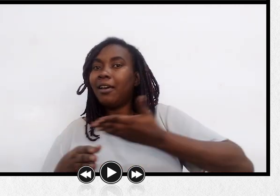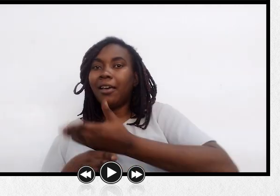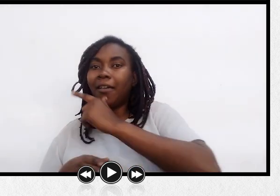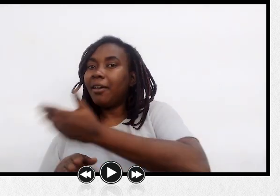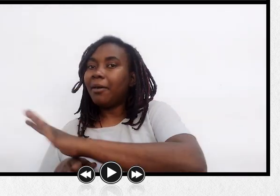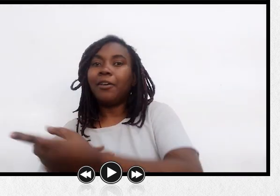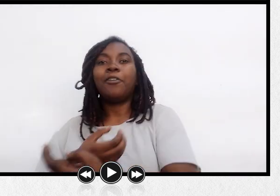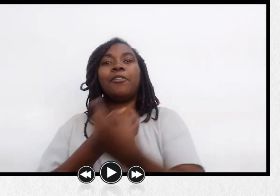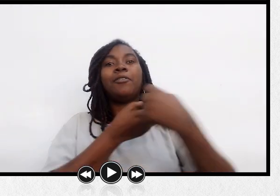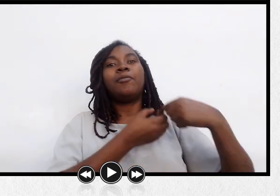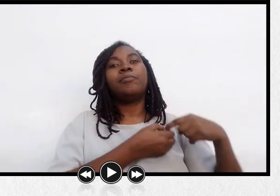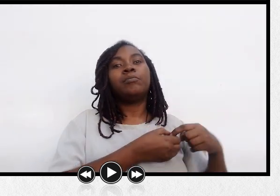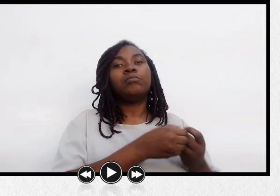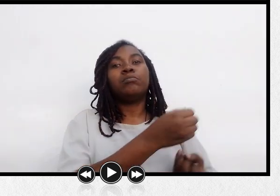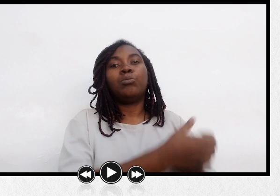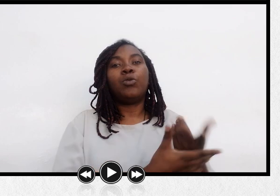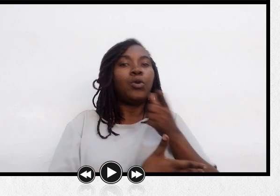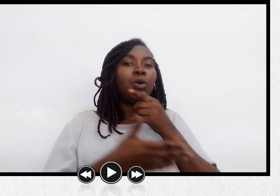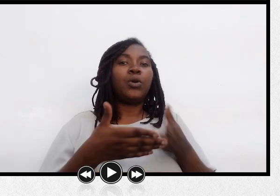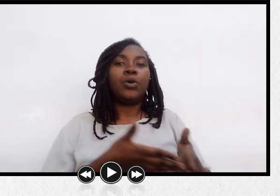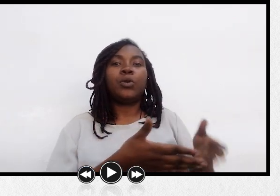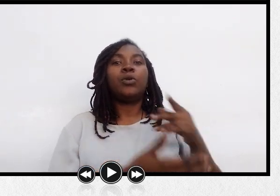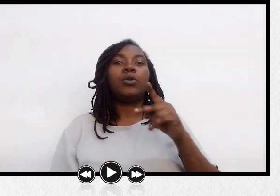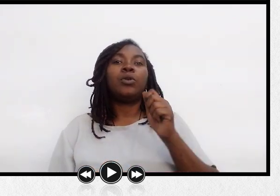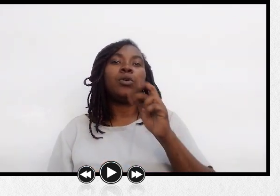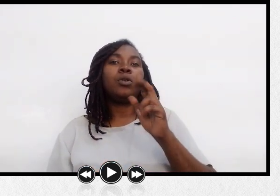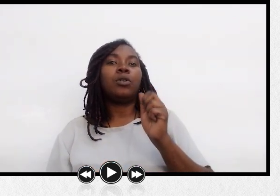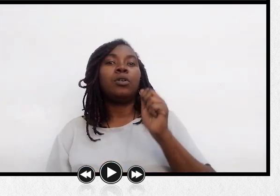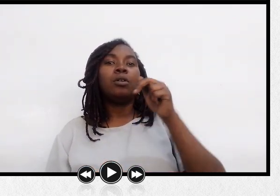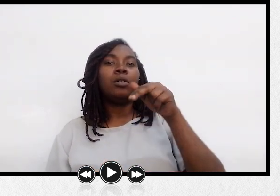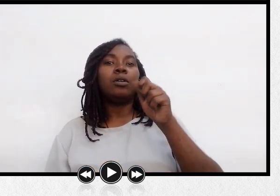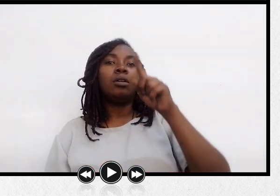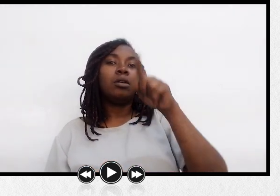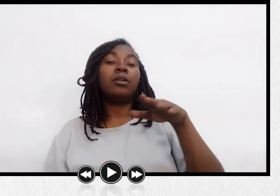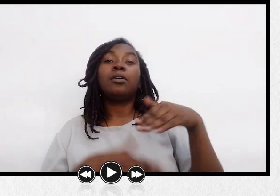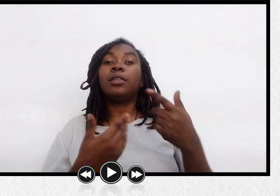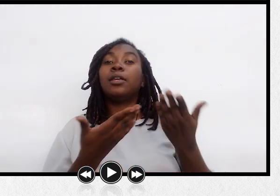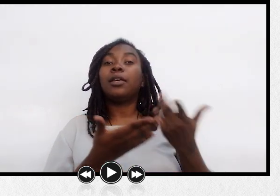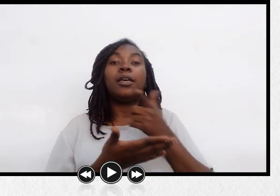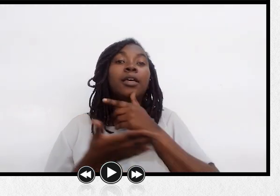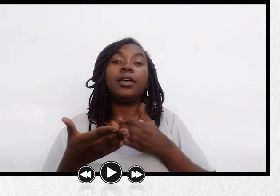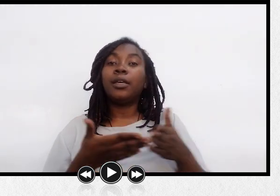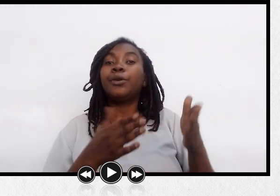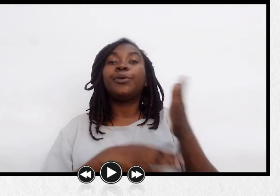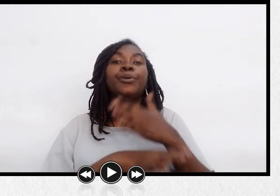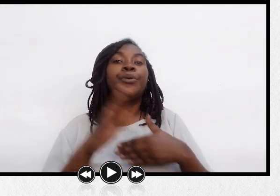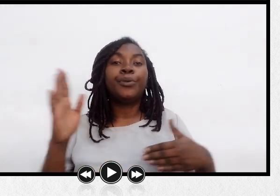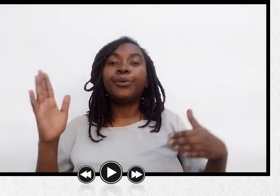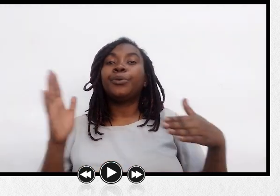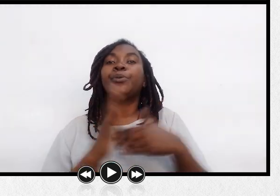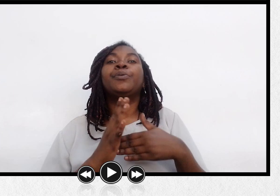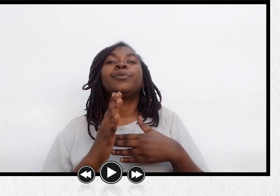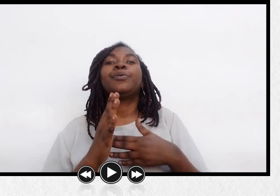E ele vai desaguar no Rio Paraná. Então, ele é um rio totalmente... ele deságua já passando